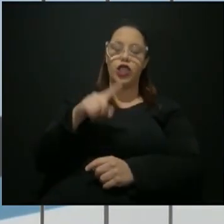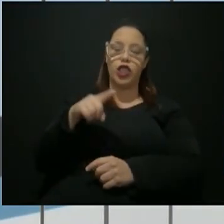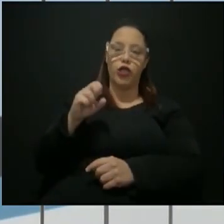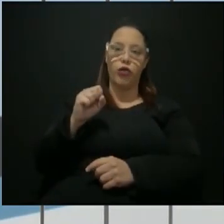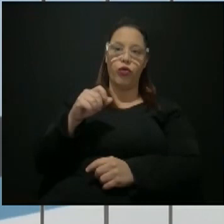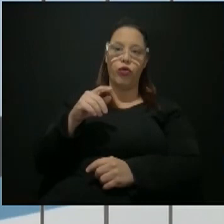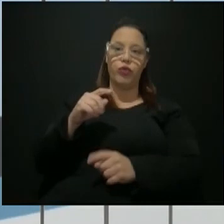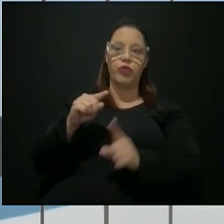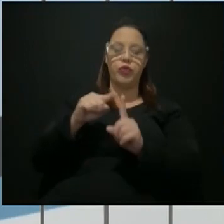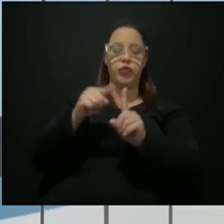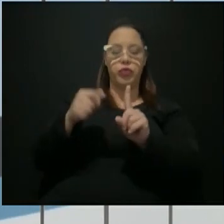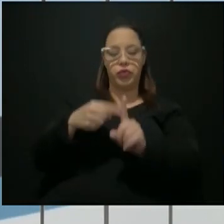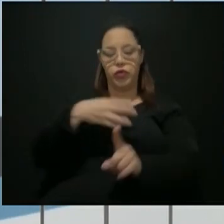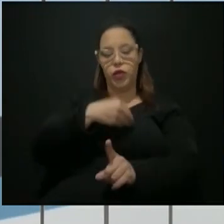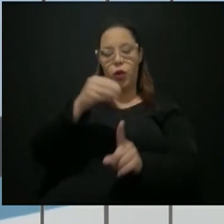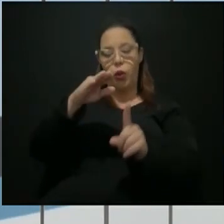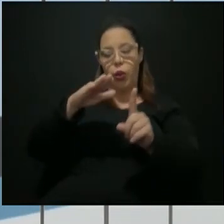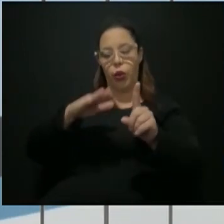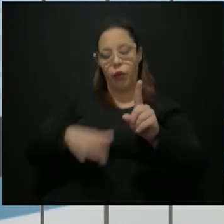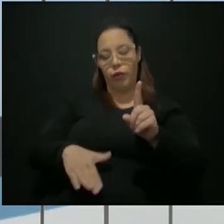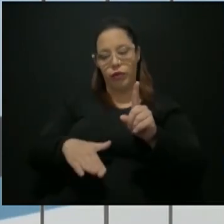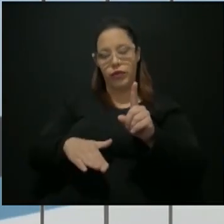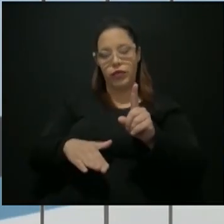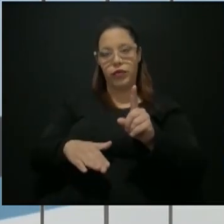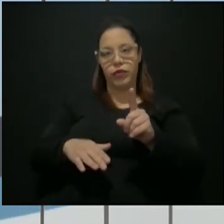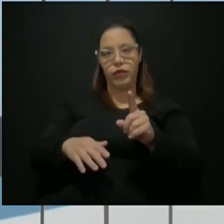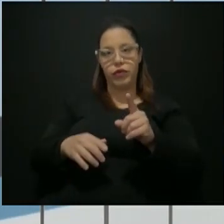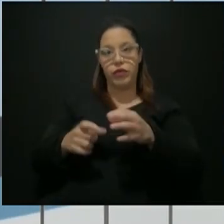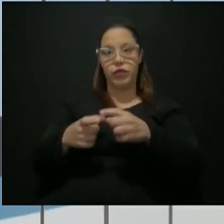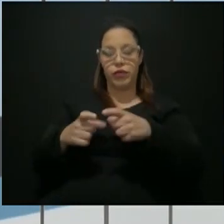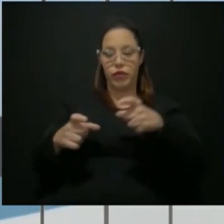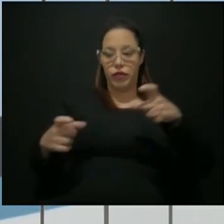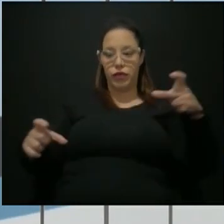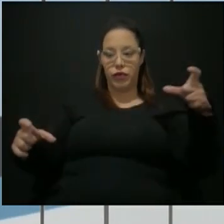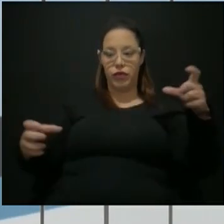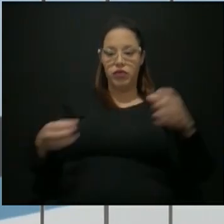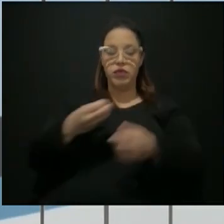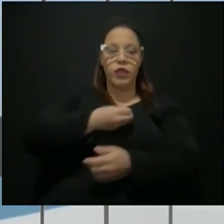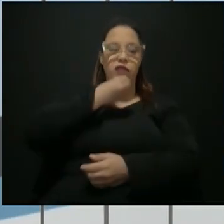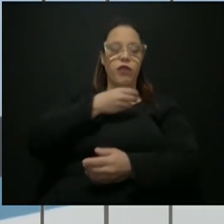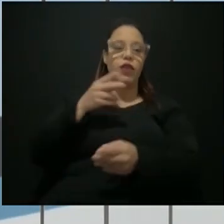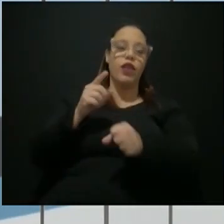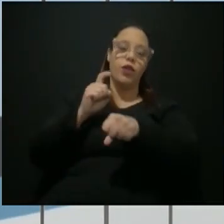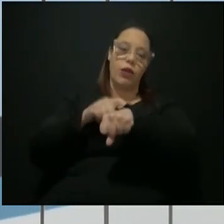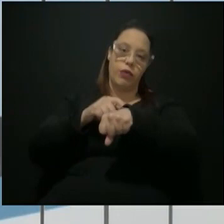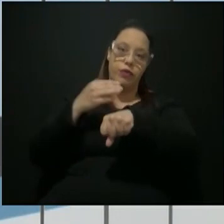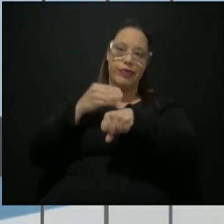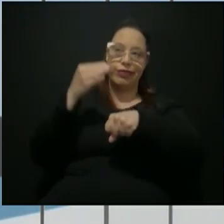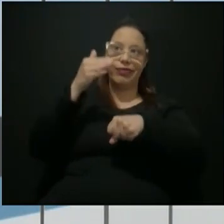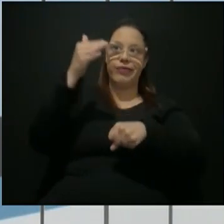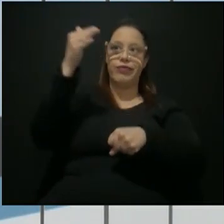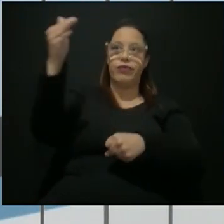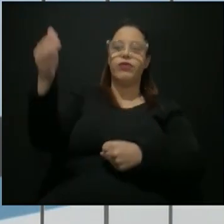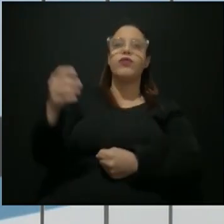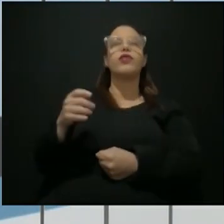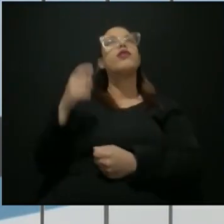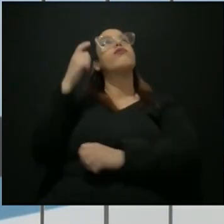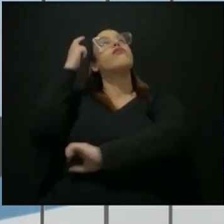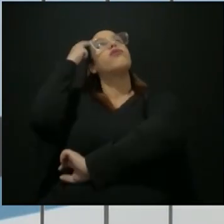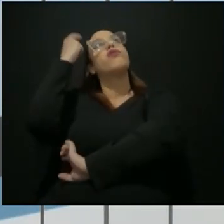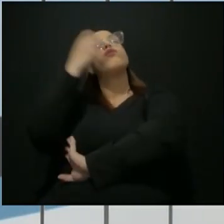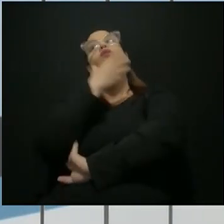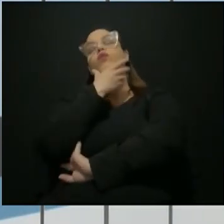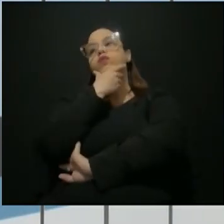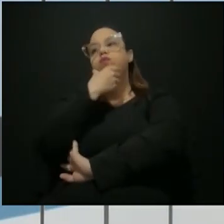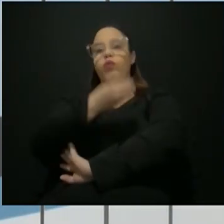em declínio e a extensão da vida, né? As pessoas estão vivendo mais tempo. Acho que a grande questão que a gente fica também é viver